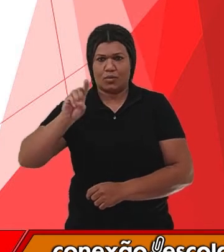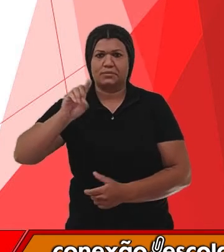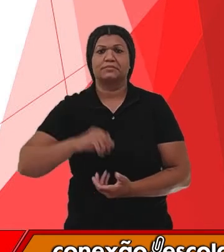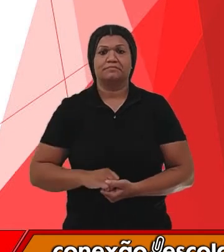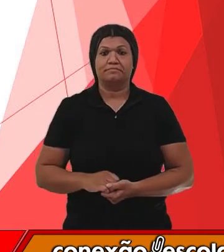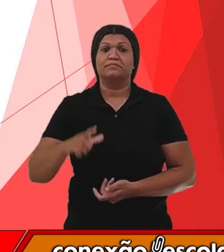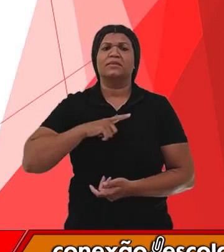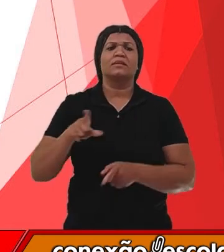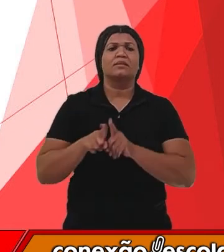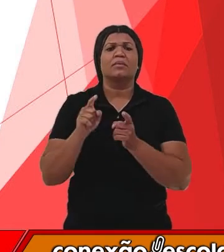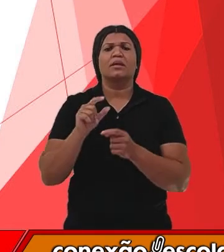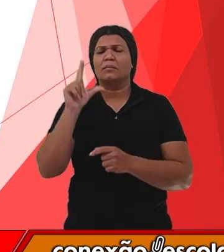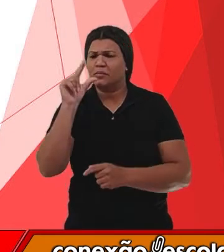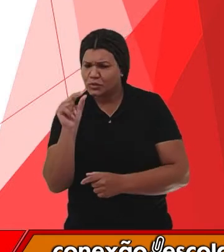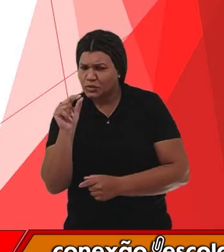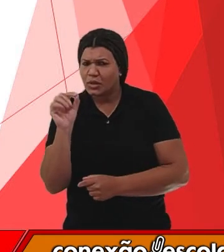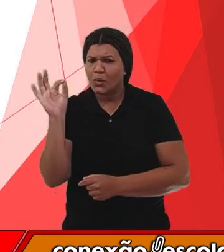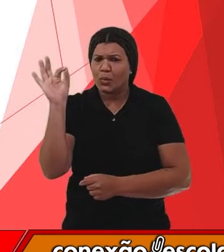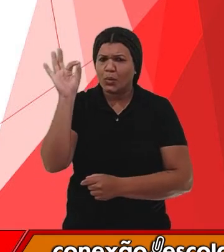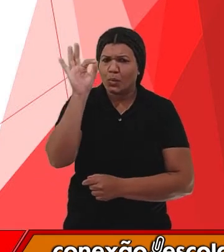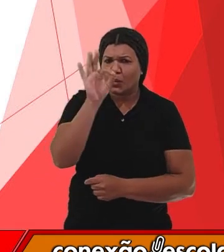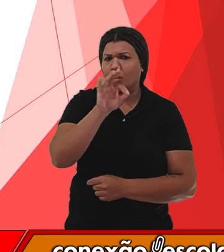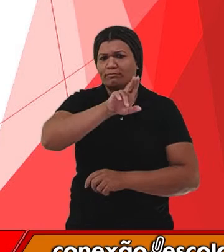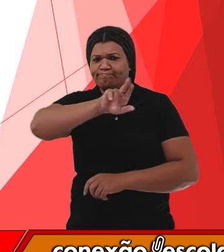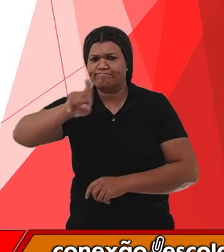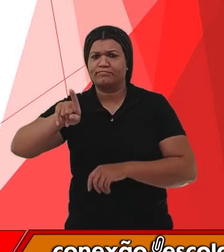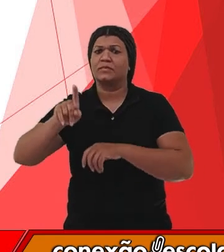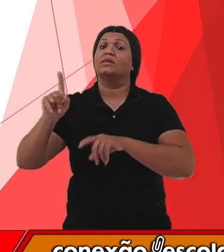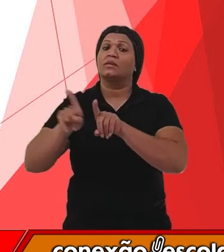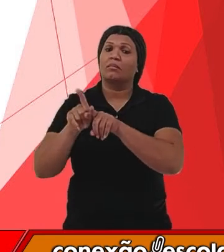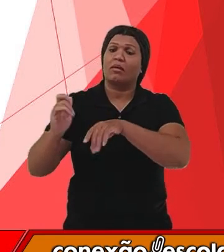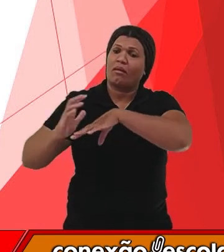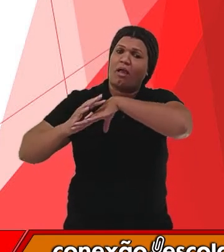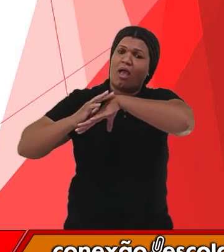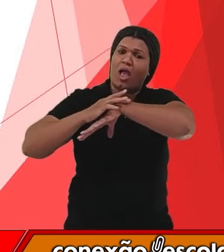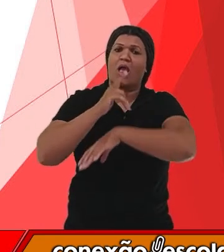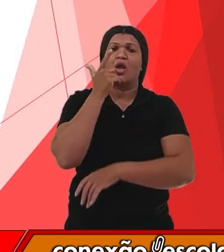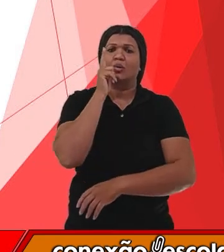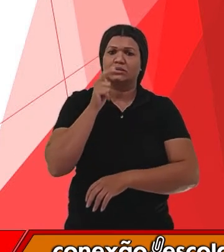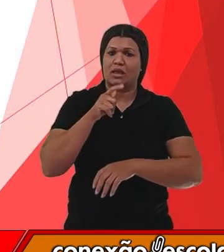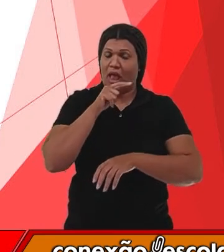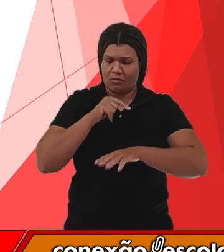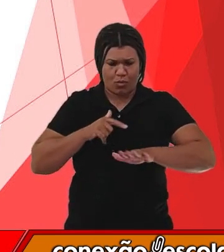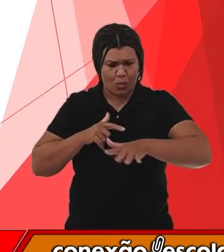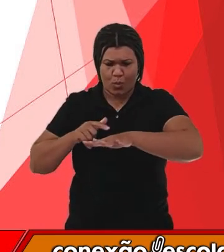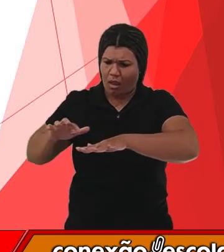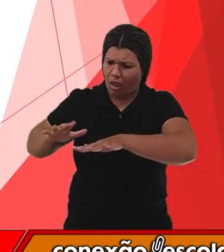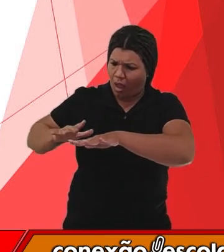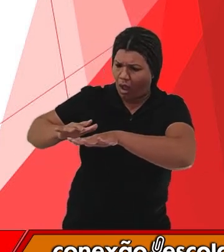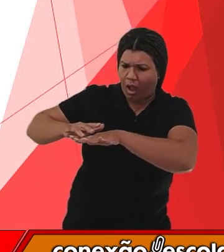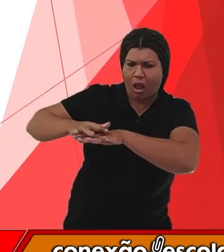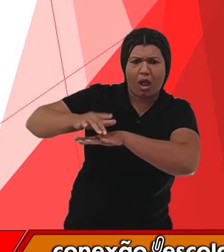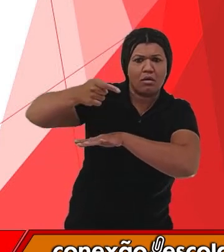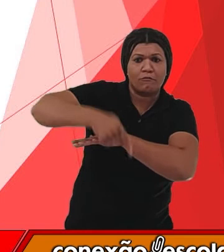pequenos mosquitos e aranhas, que conseguem se locomover na superfície da água parada sem se